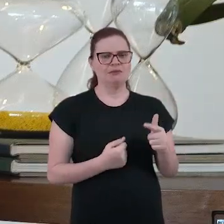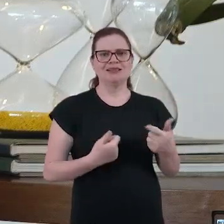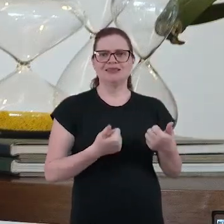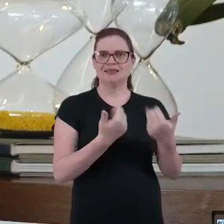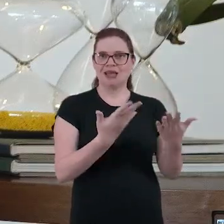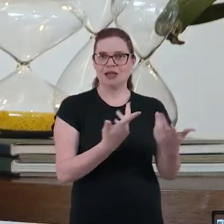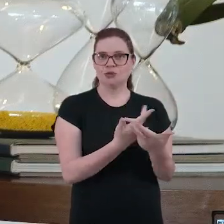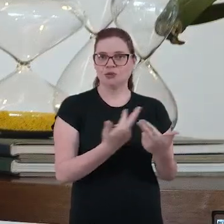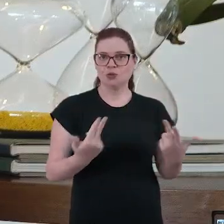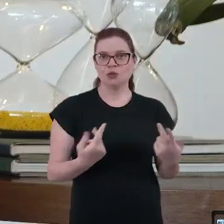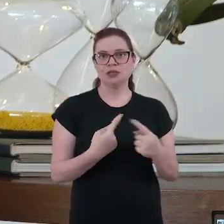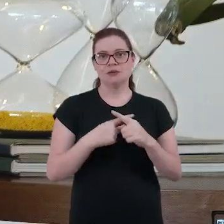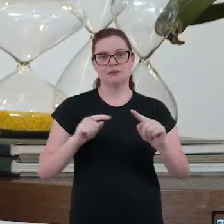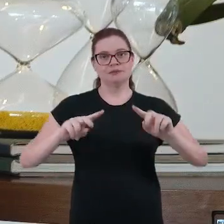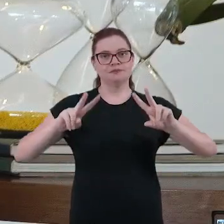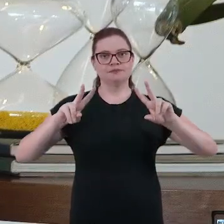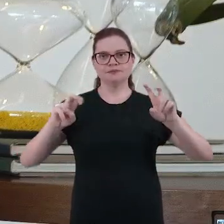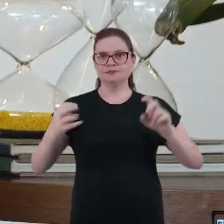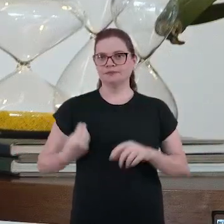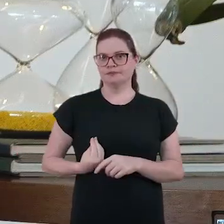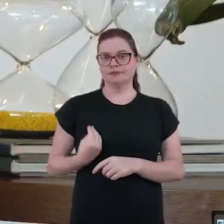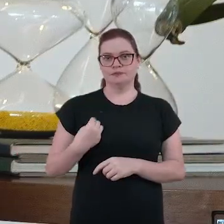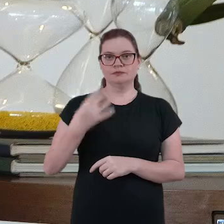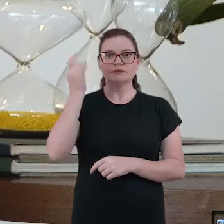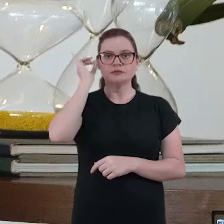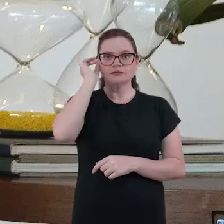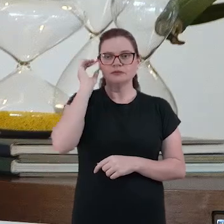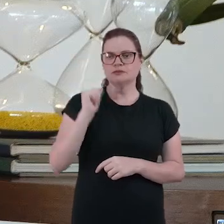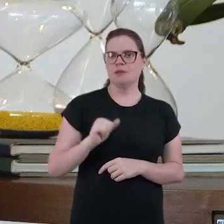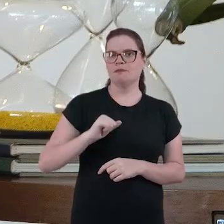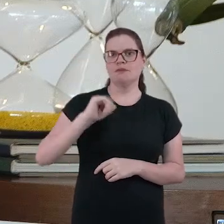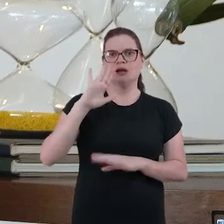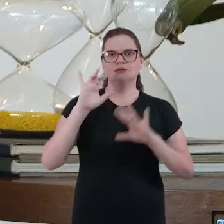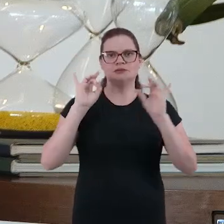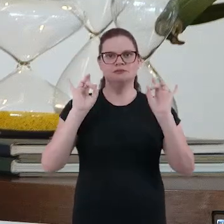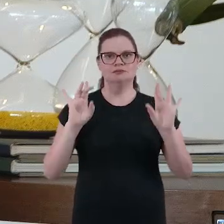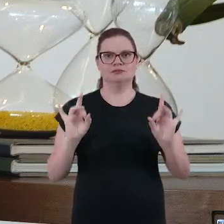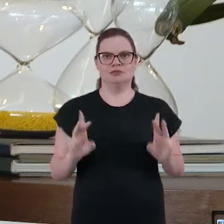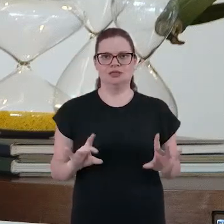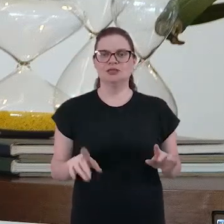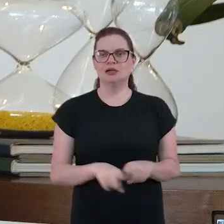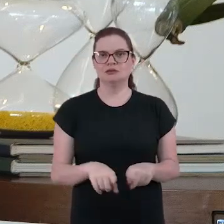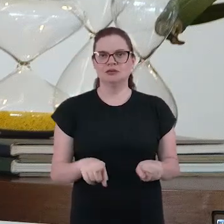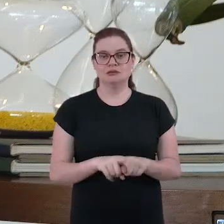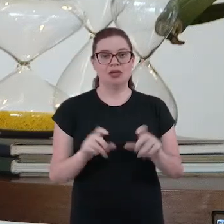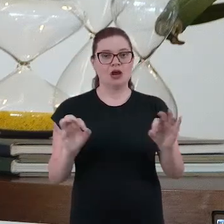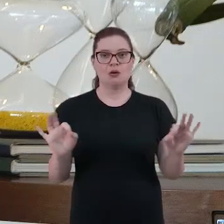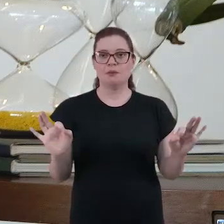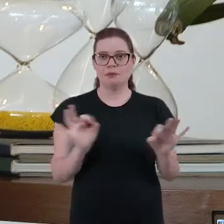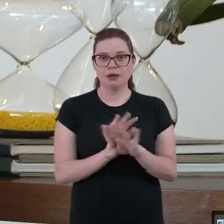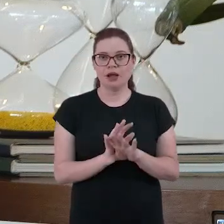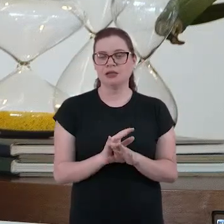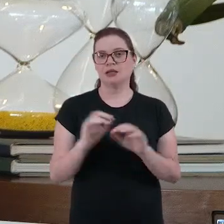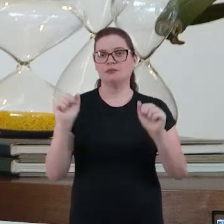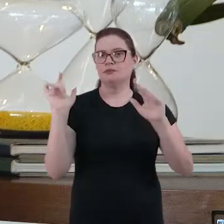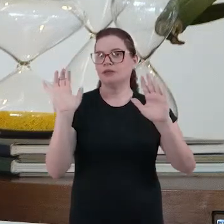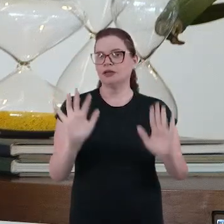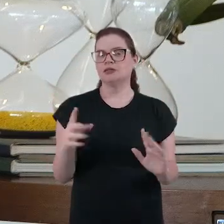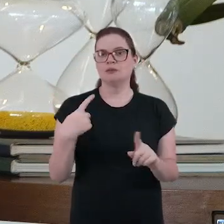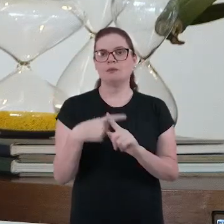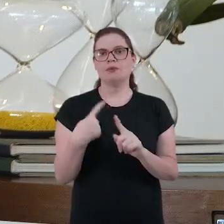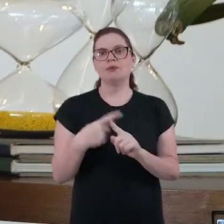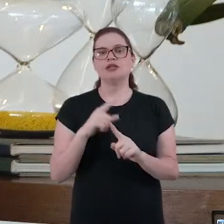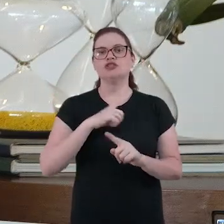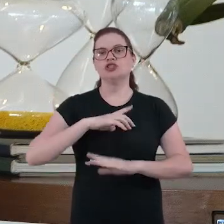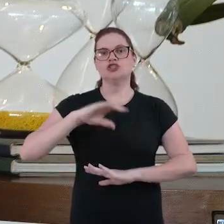qualquer outro filho. No sentido espiritual, era ainda mais plena essa bênção,